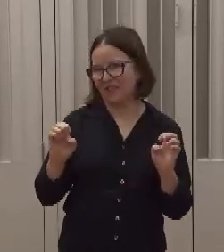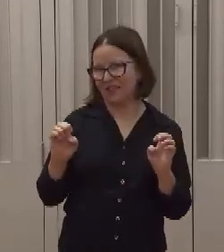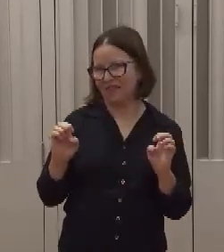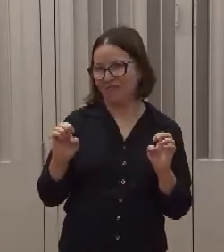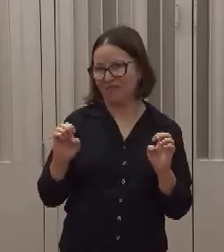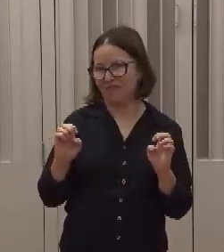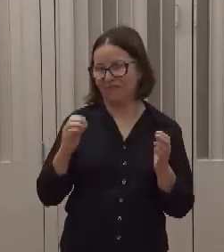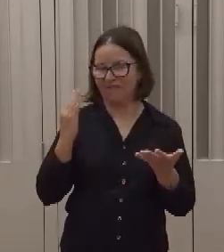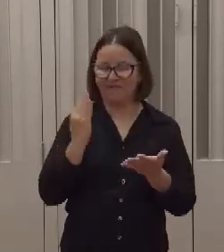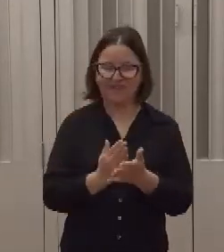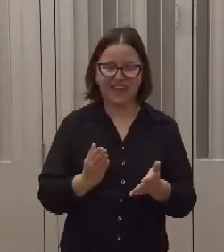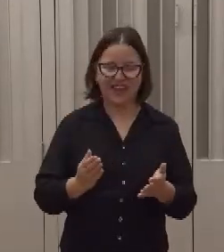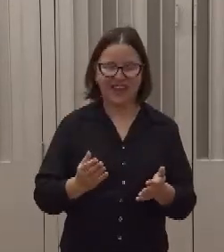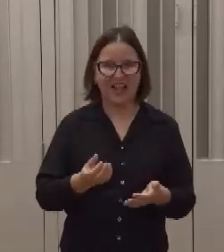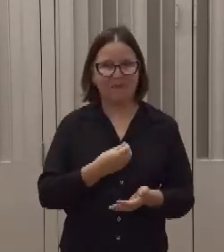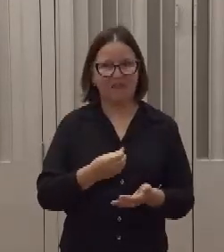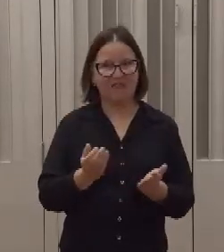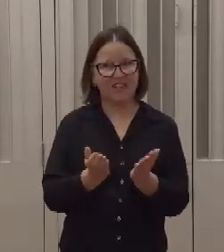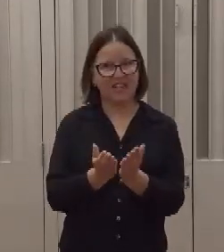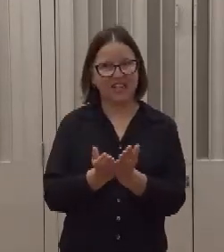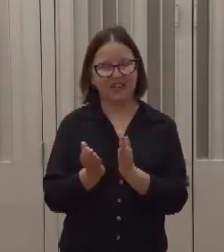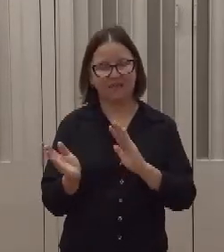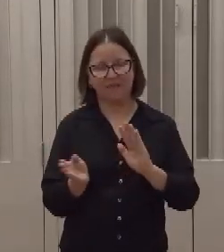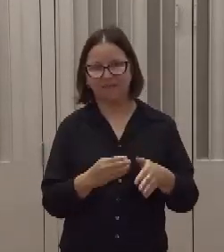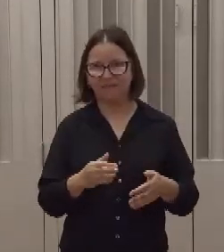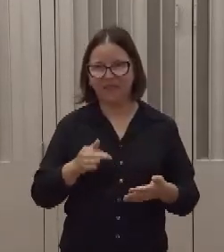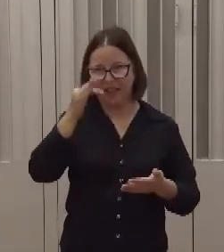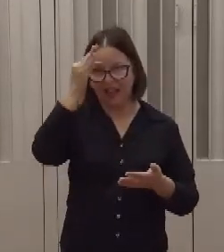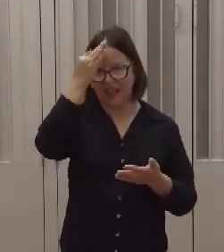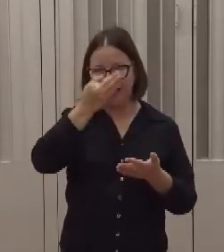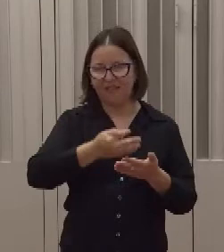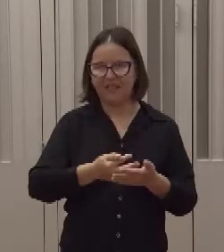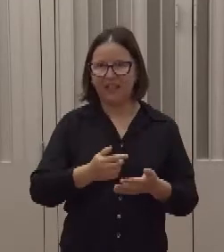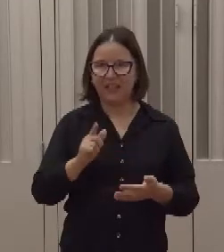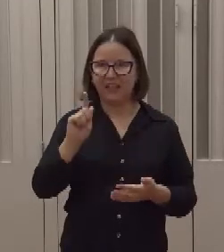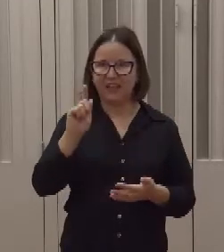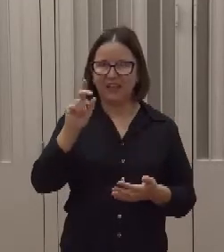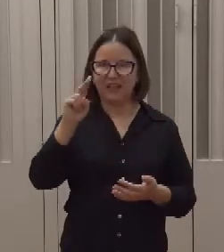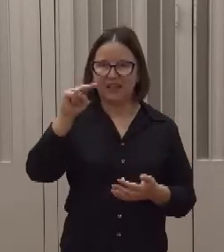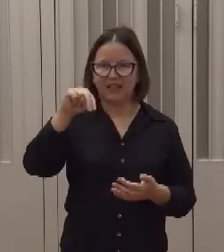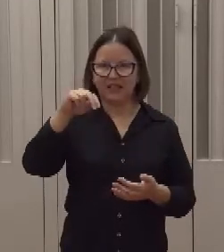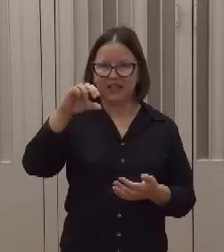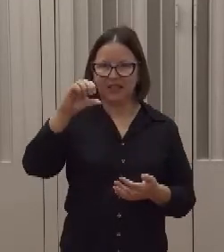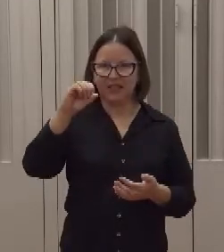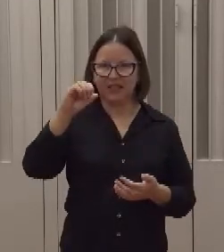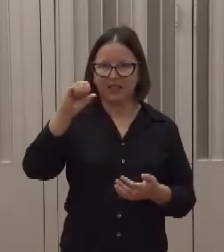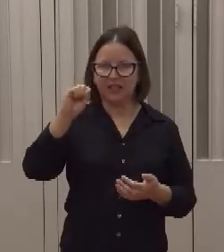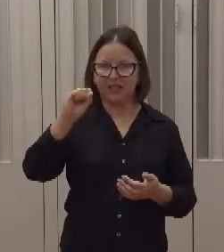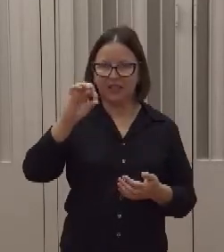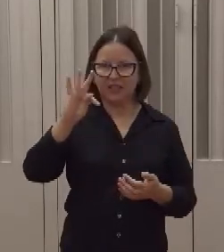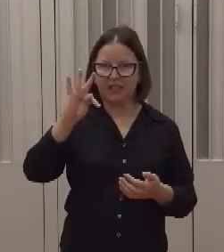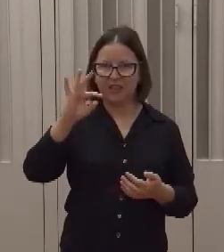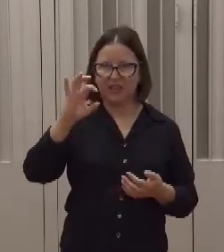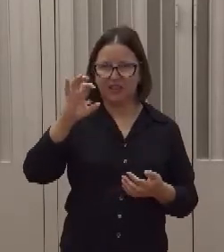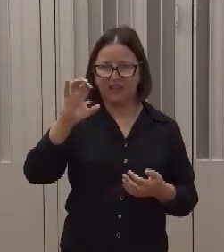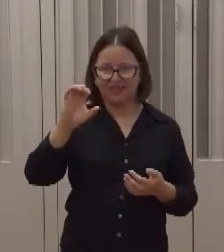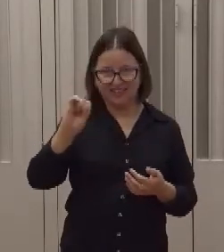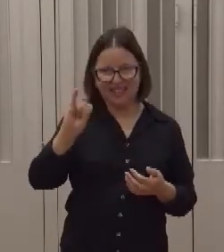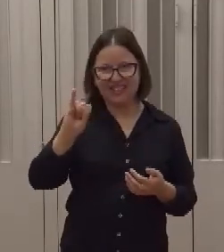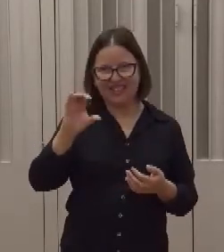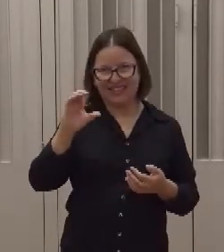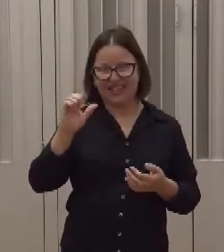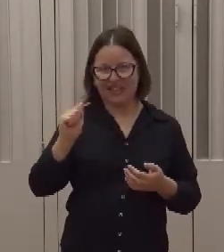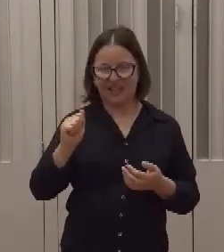fé gnóstica, que supostamente concederia acesso a conhecimentos secretos e